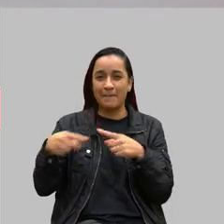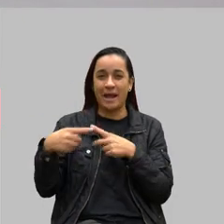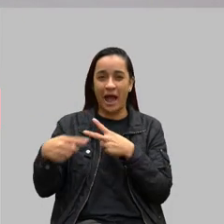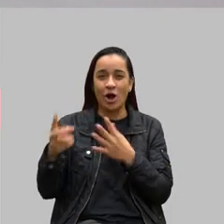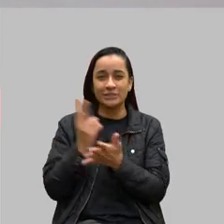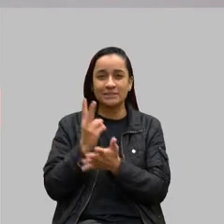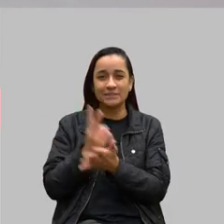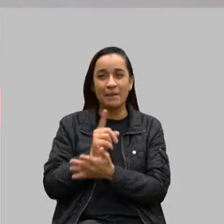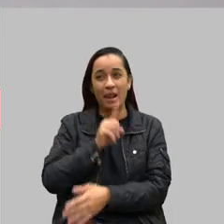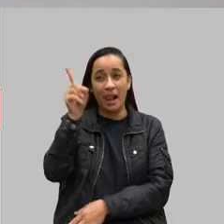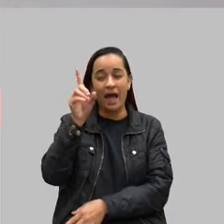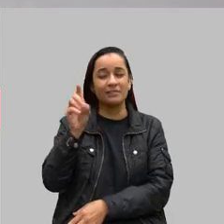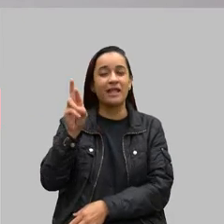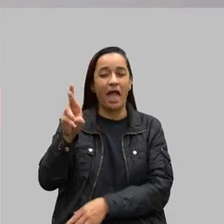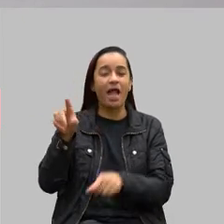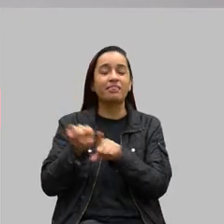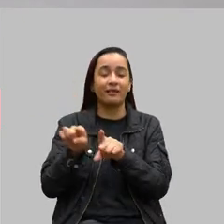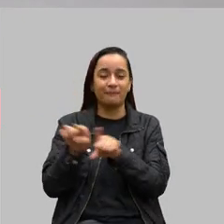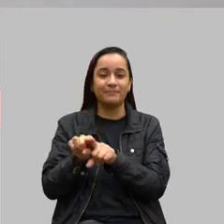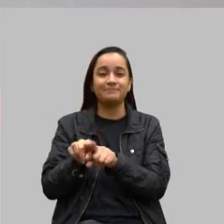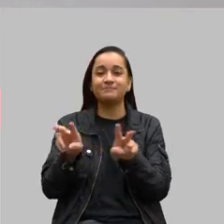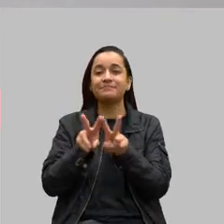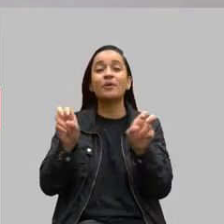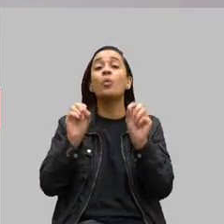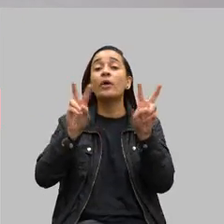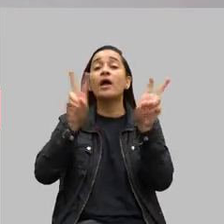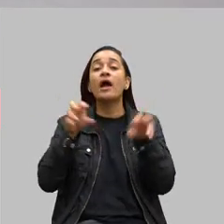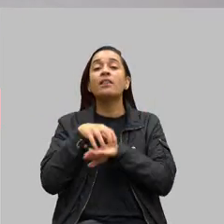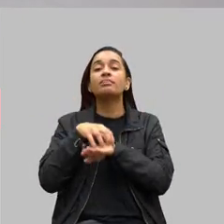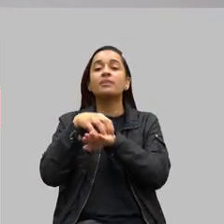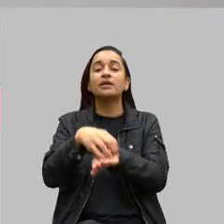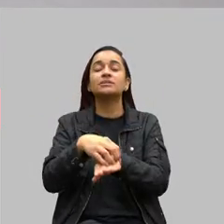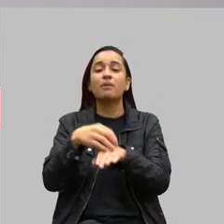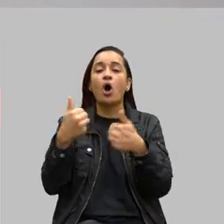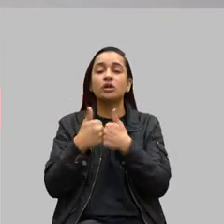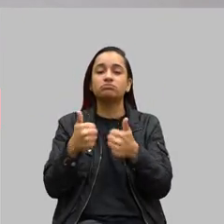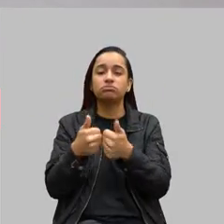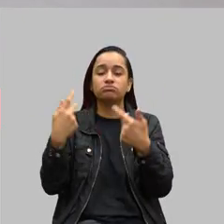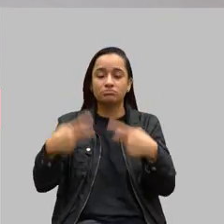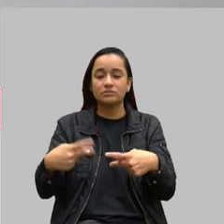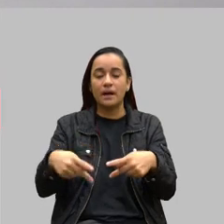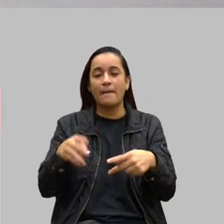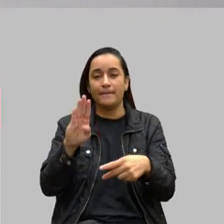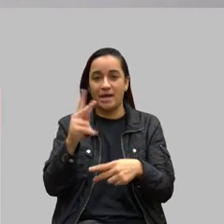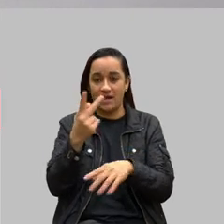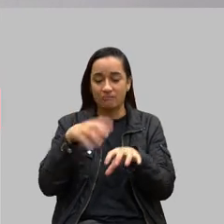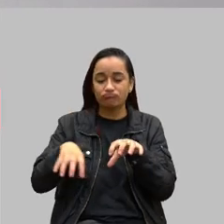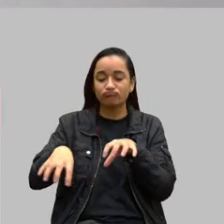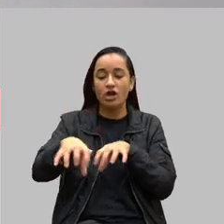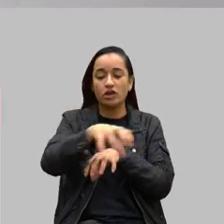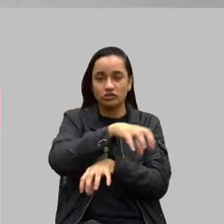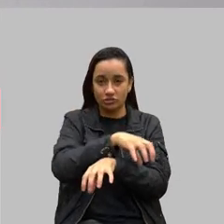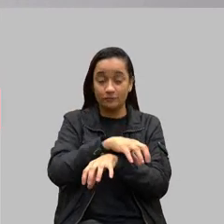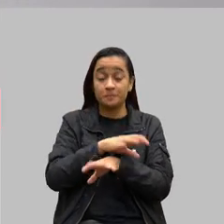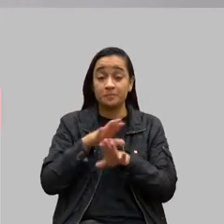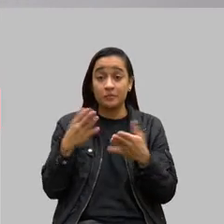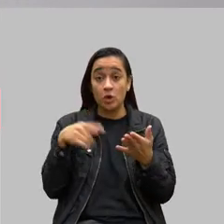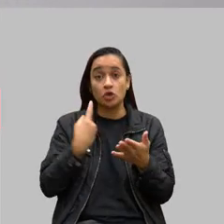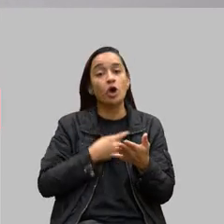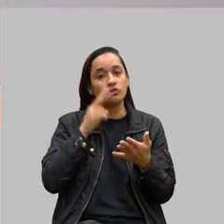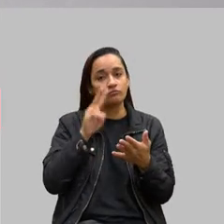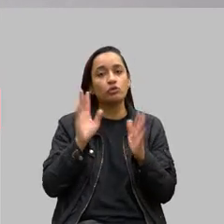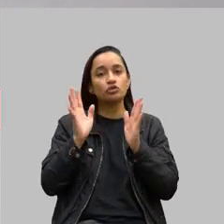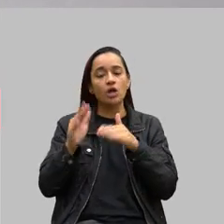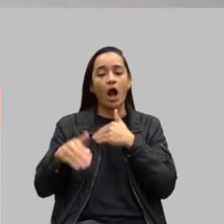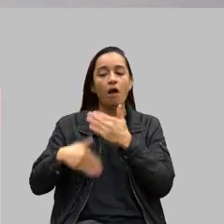no Dr sobre o transporte público Metropolitano a gente já vê aí Alguns Avan nos últimos tempos é aquisição de